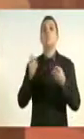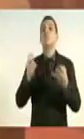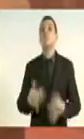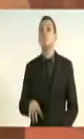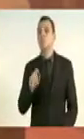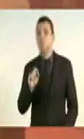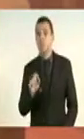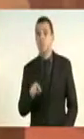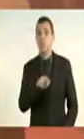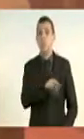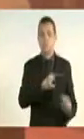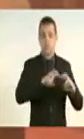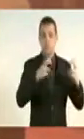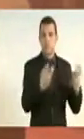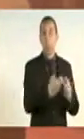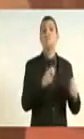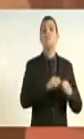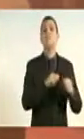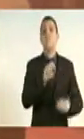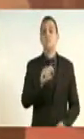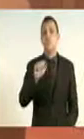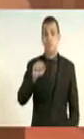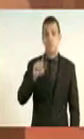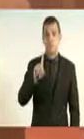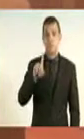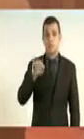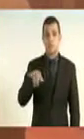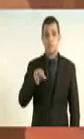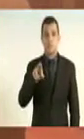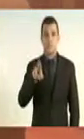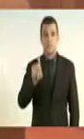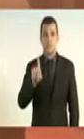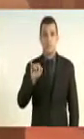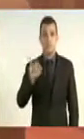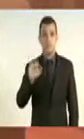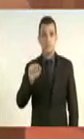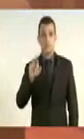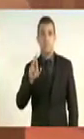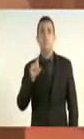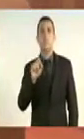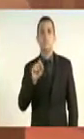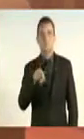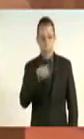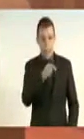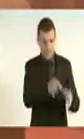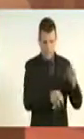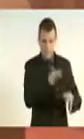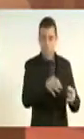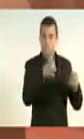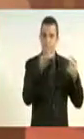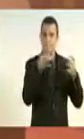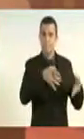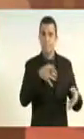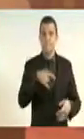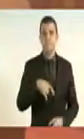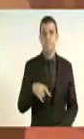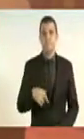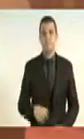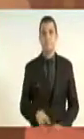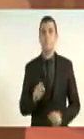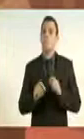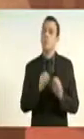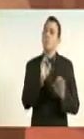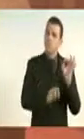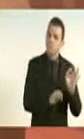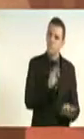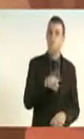dizer? Os membros atuais da comissão não julgaram o certame. Ele foi julgado, a habilitação foi feita